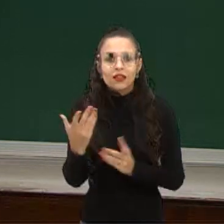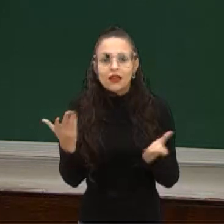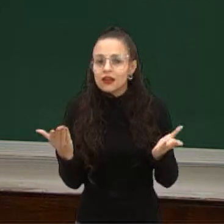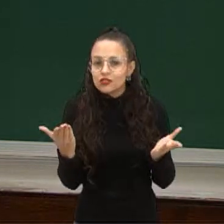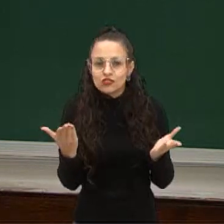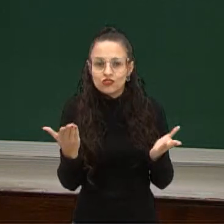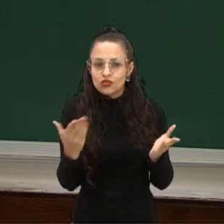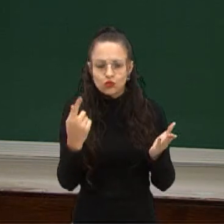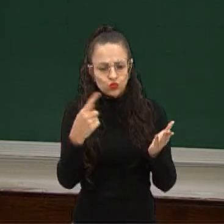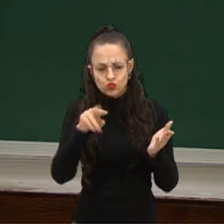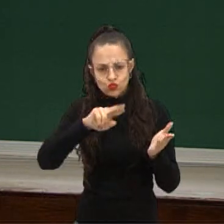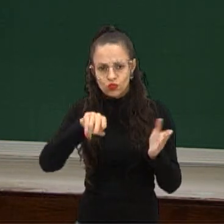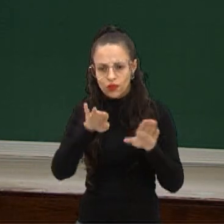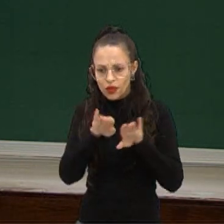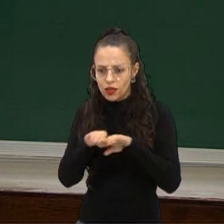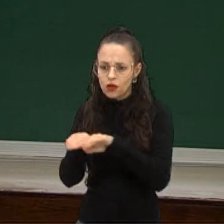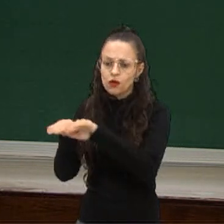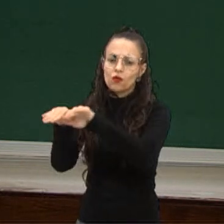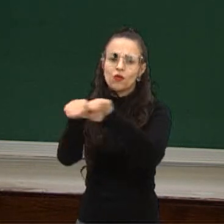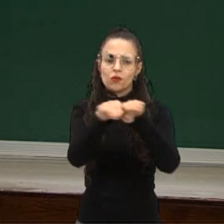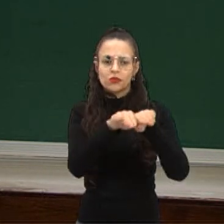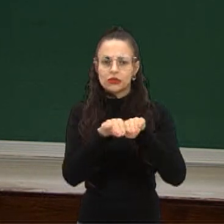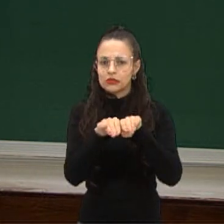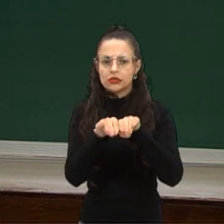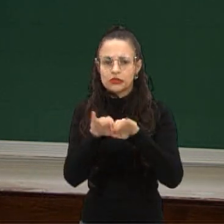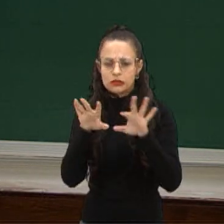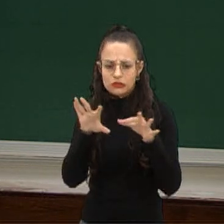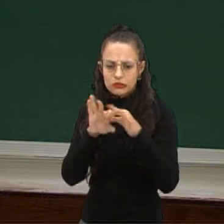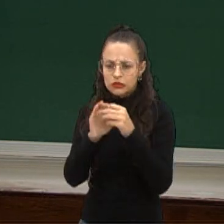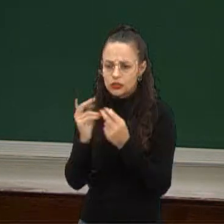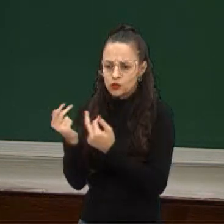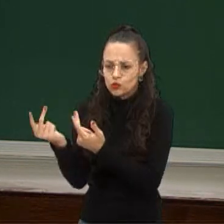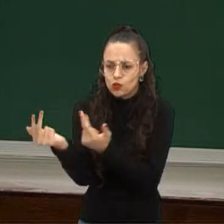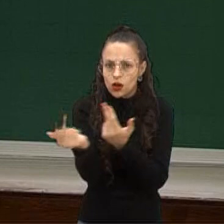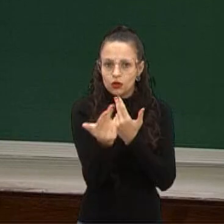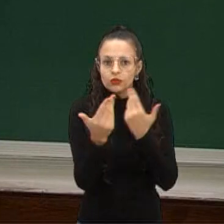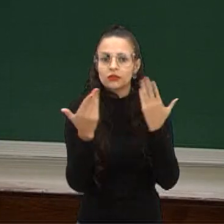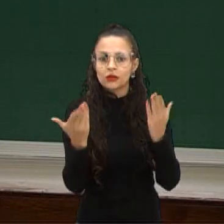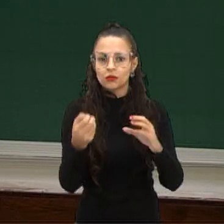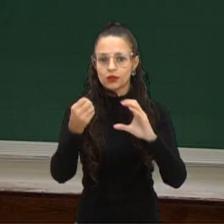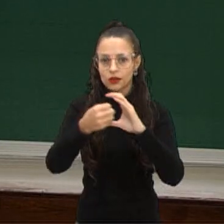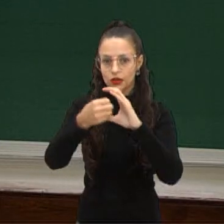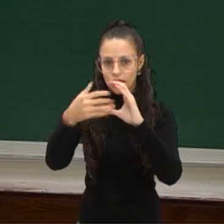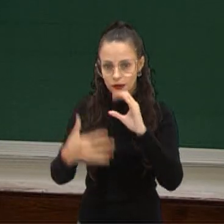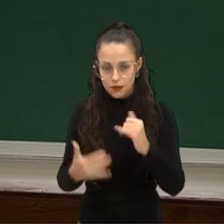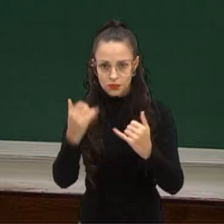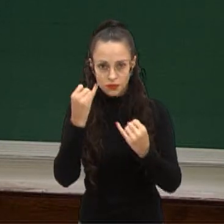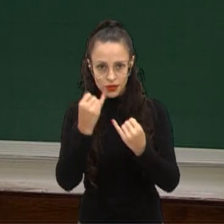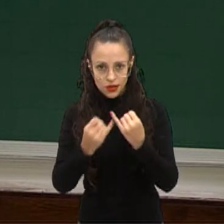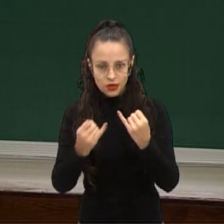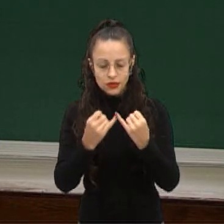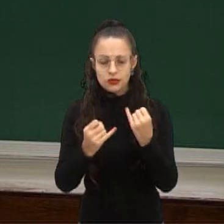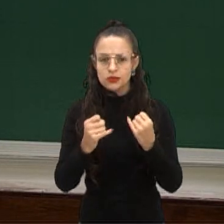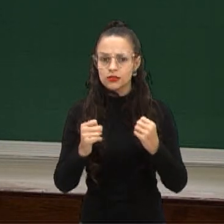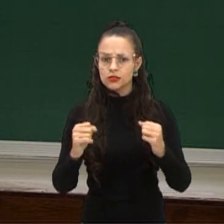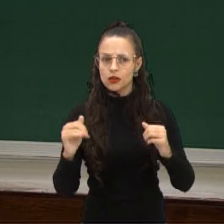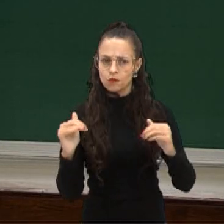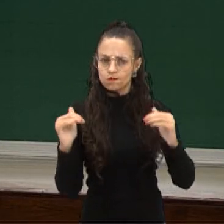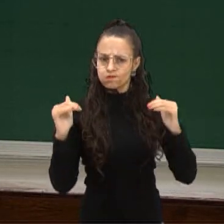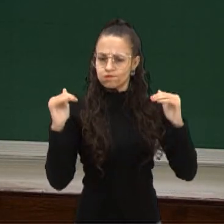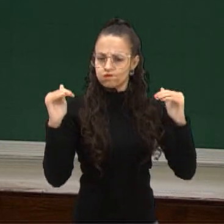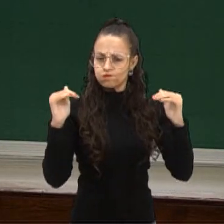sociedade homogênea, não tinha uma concepção igual, então a gente tem a característica parecida, elas são